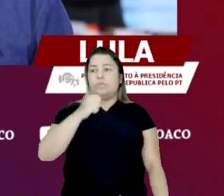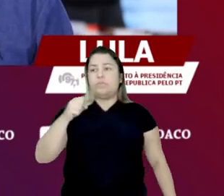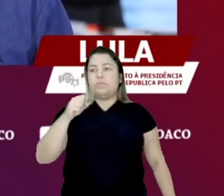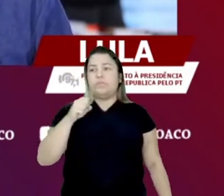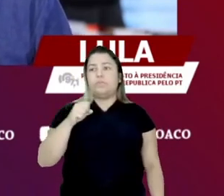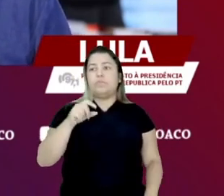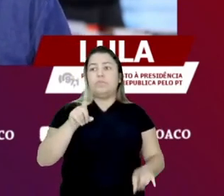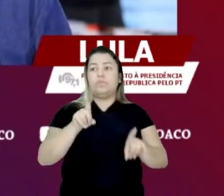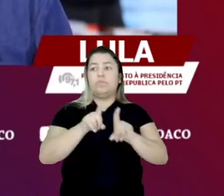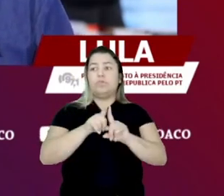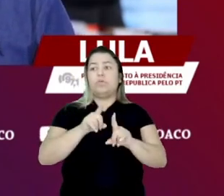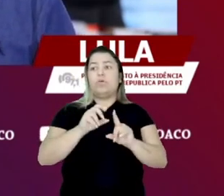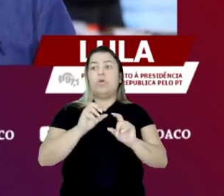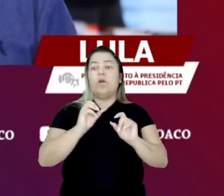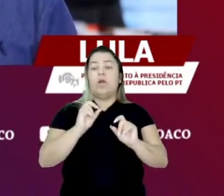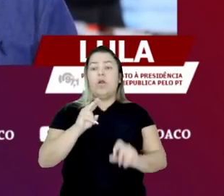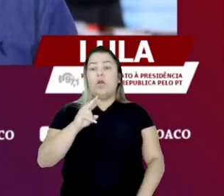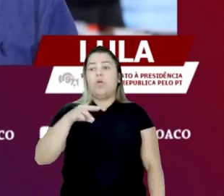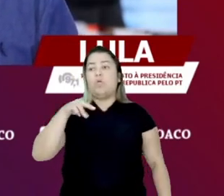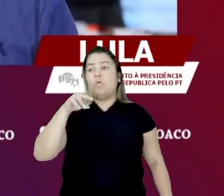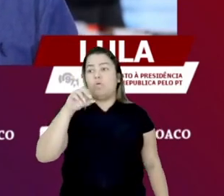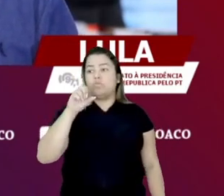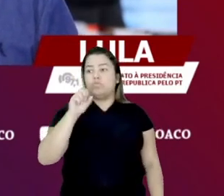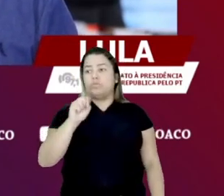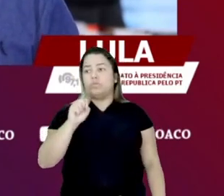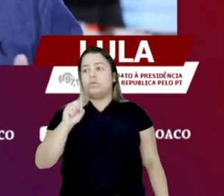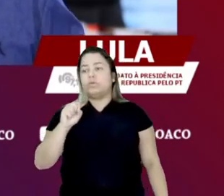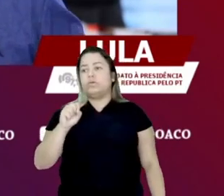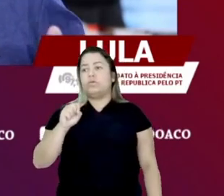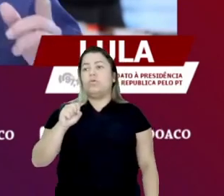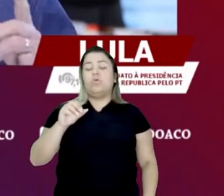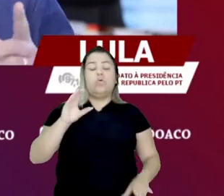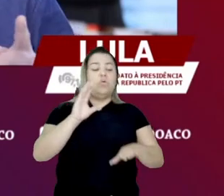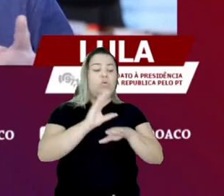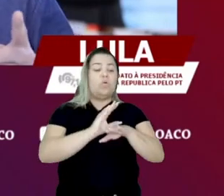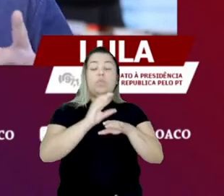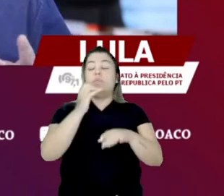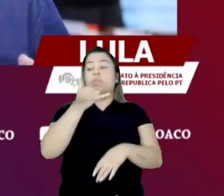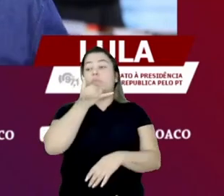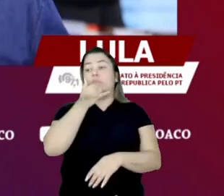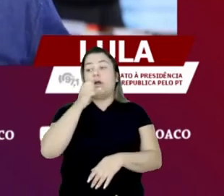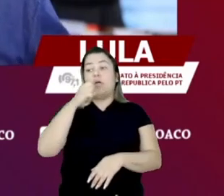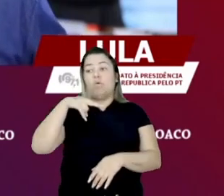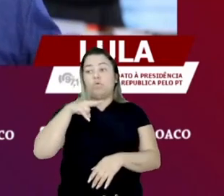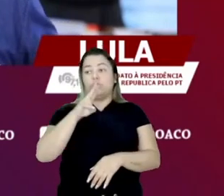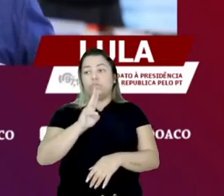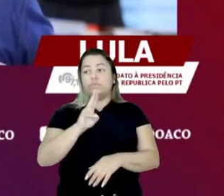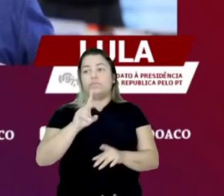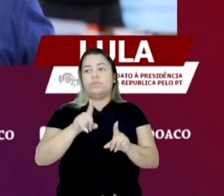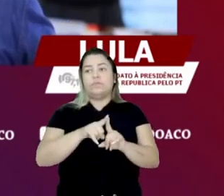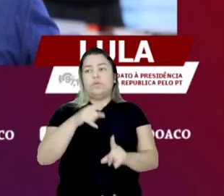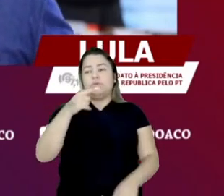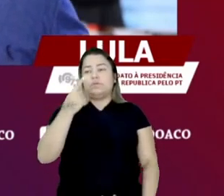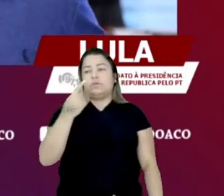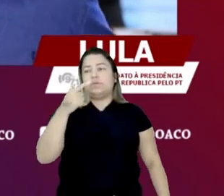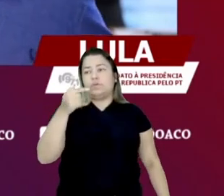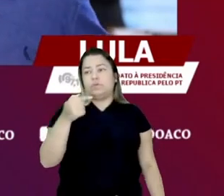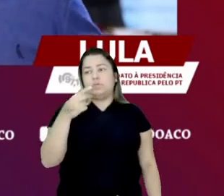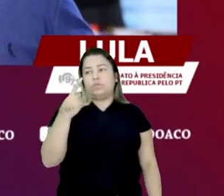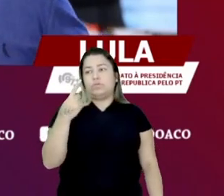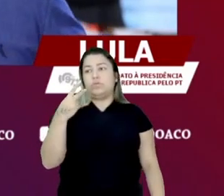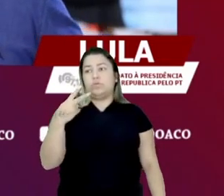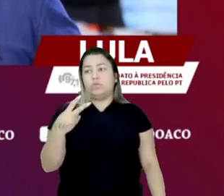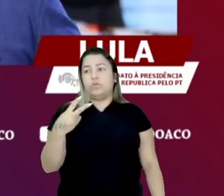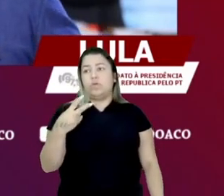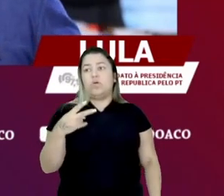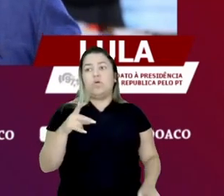vítima de uma chantagem política nesse país. Estamos ao vivo. Porque... Para 97 FM. Fiquei 80 dias preso e estou muito mais